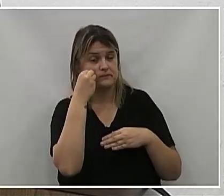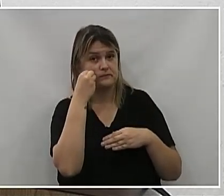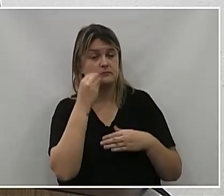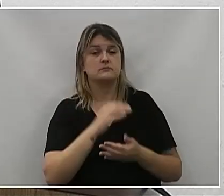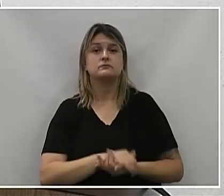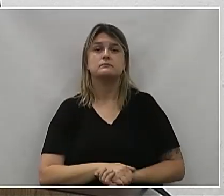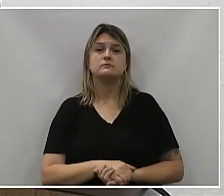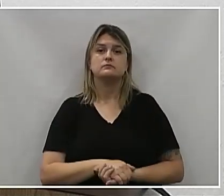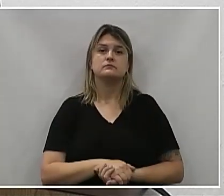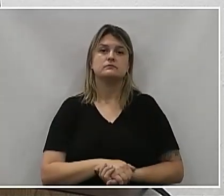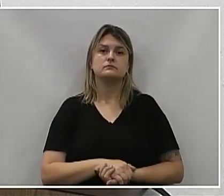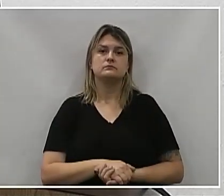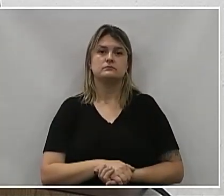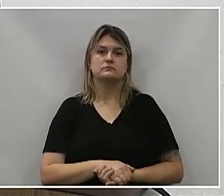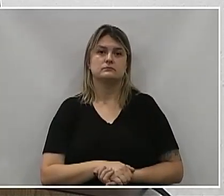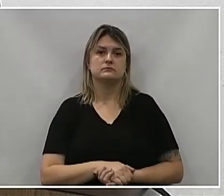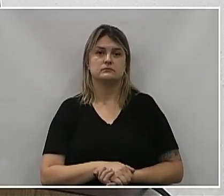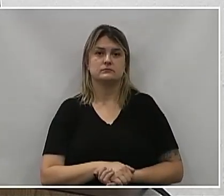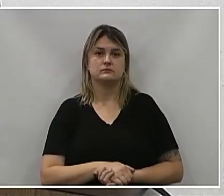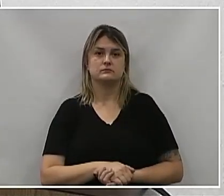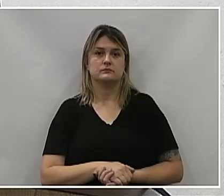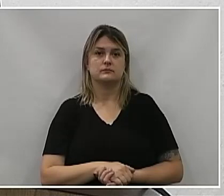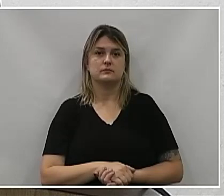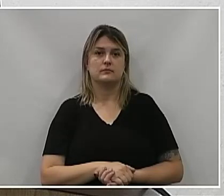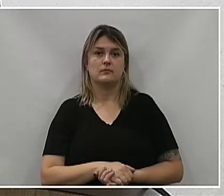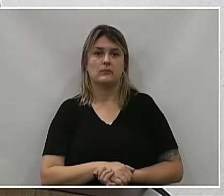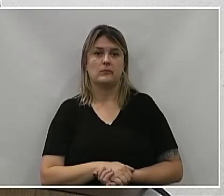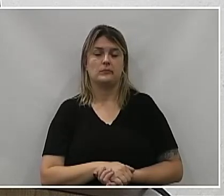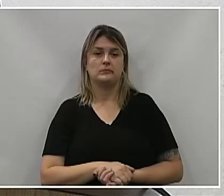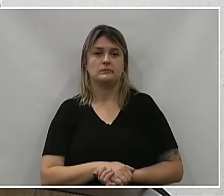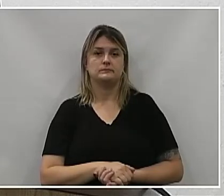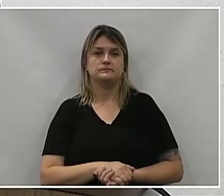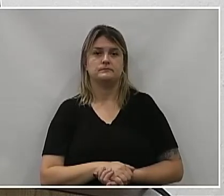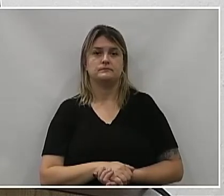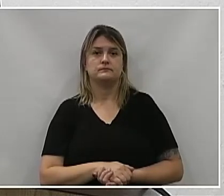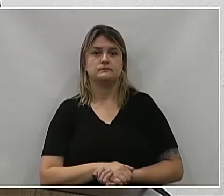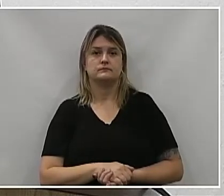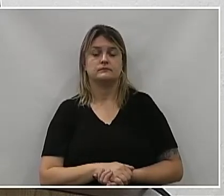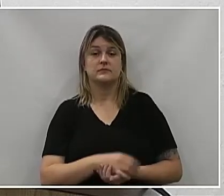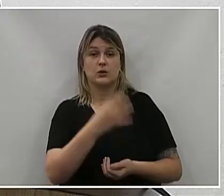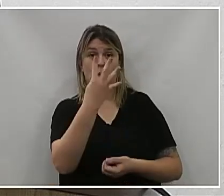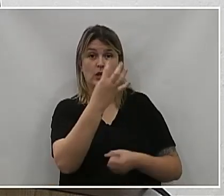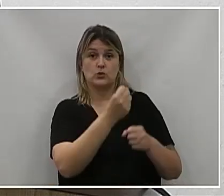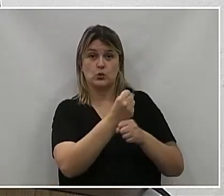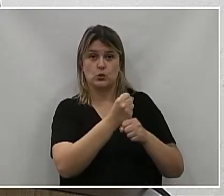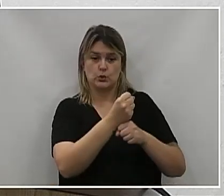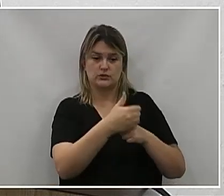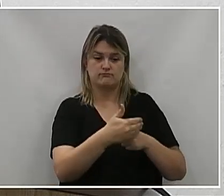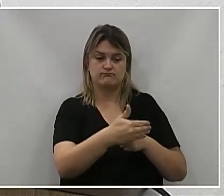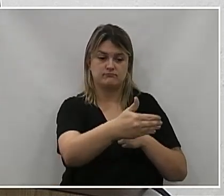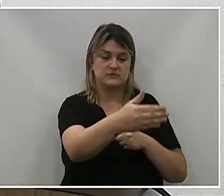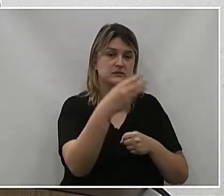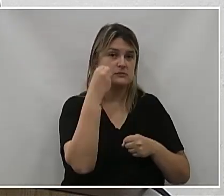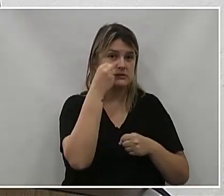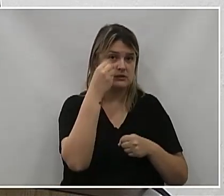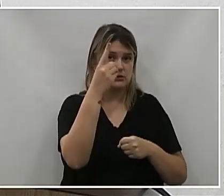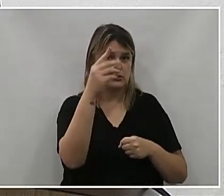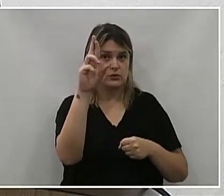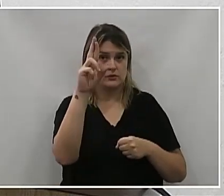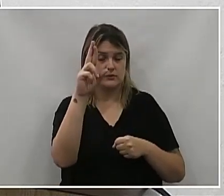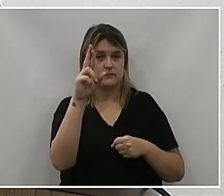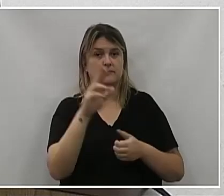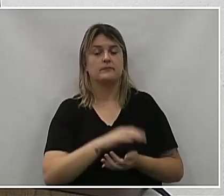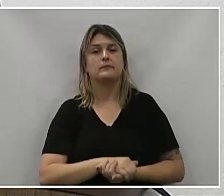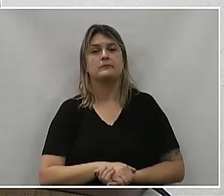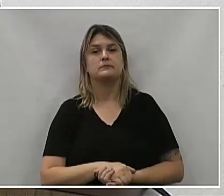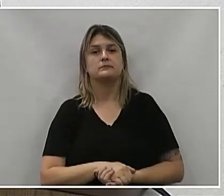órgão ou entidade há pelo menos 3 anos para mestrado e 4 anos para doutorado, incluindo o período de